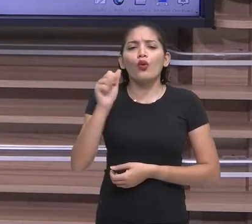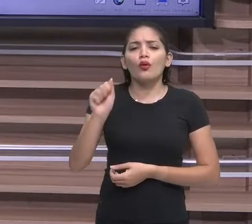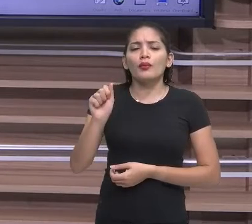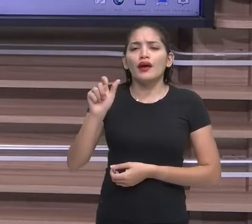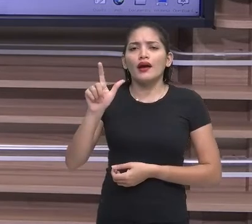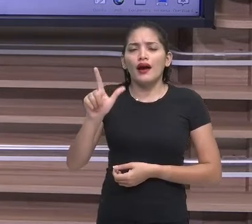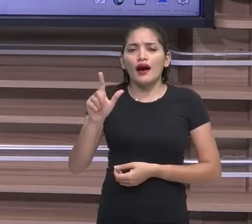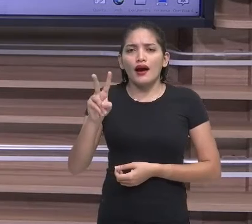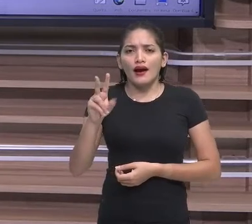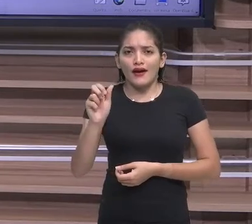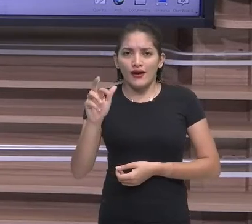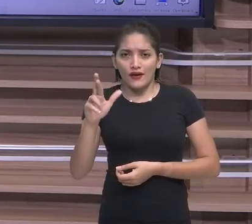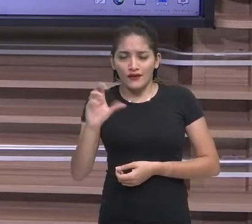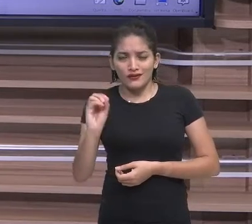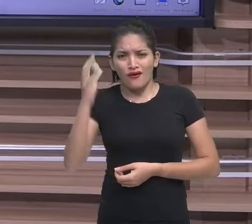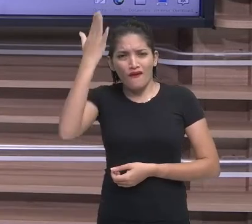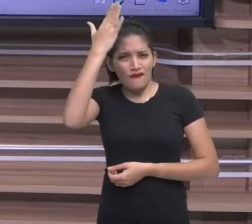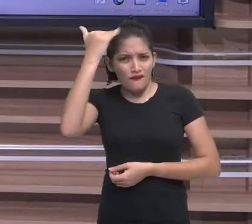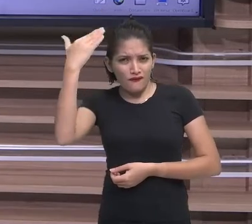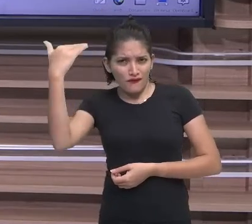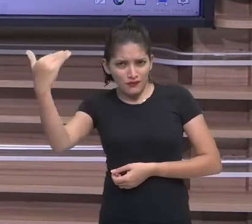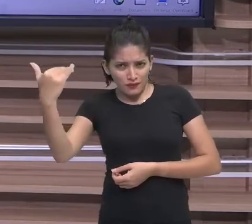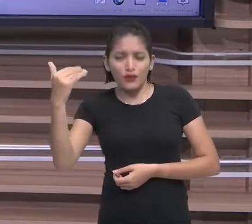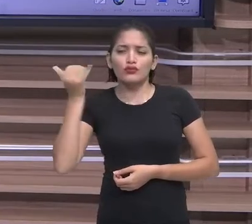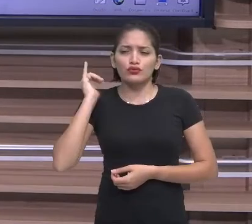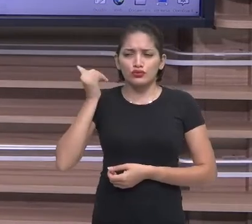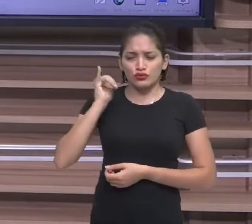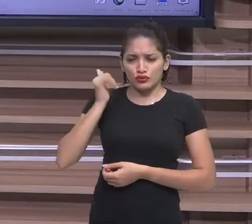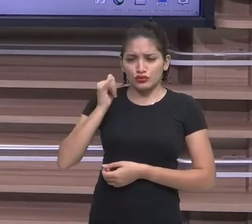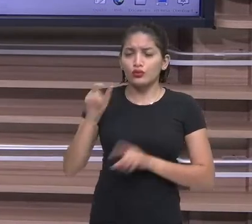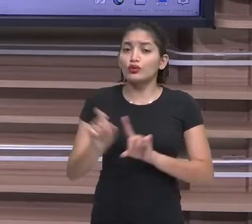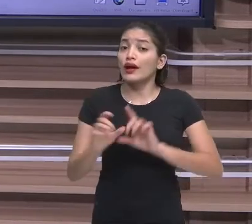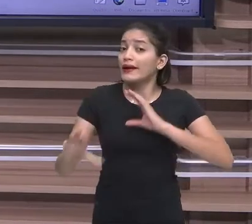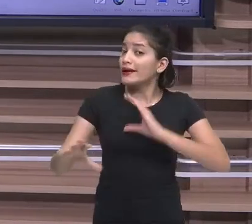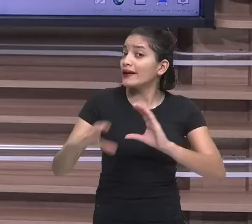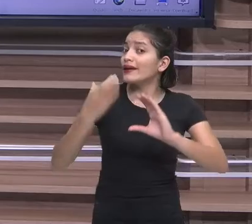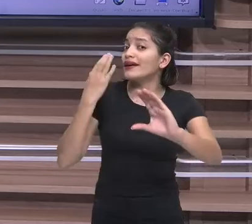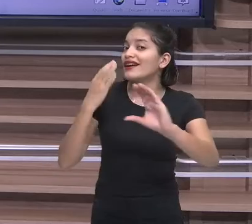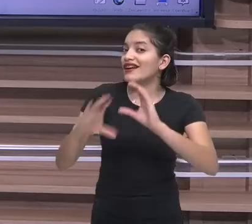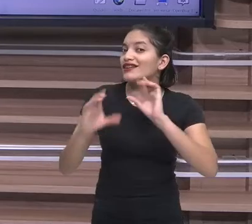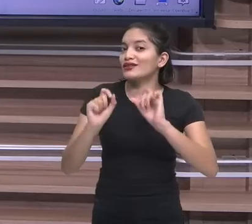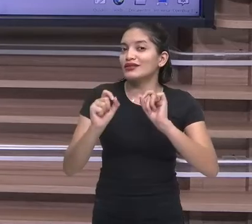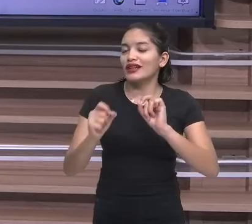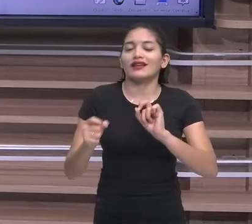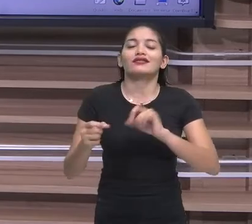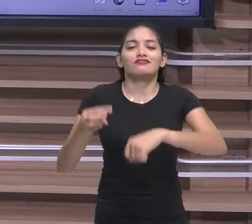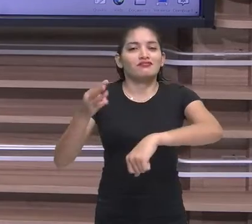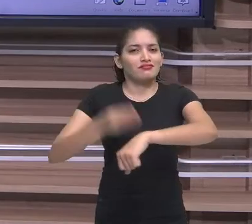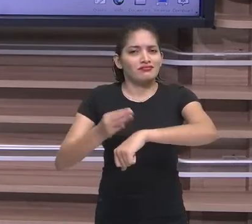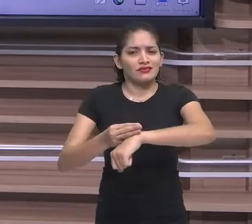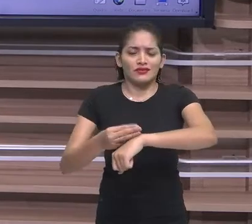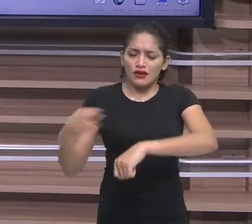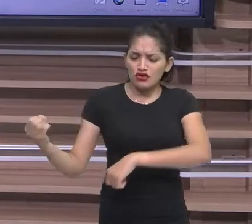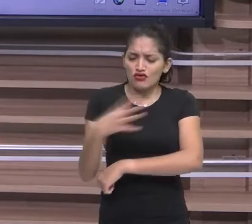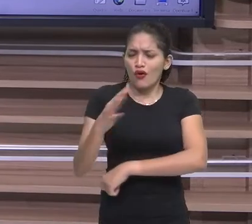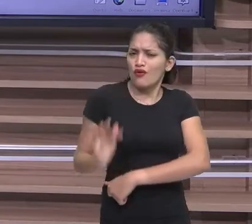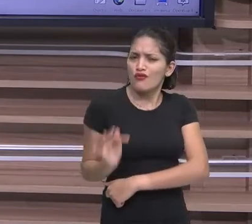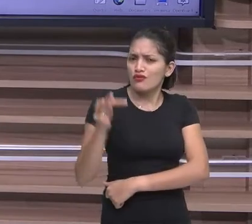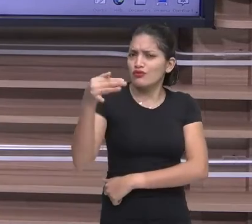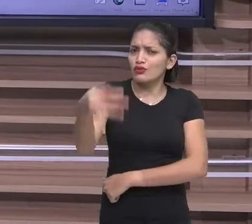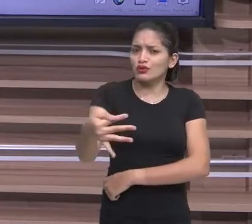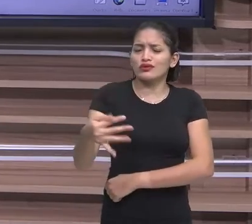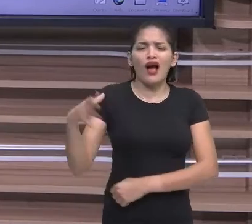o heterônimo, um dos heterônimos famosos de Fernando Pessoa, ele canta o quê? A modernidade, o futurismo, né?